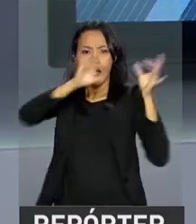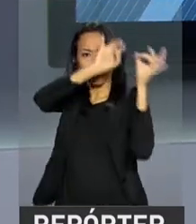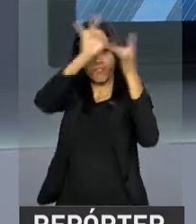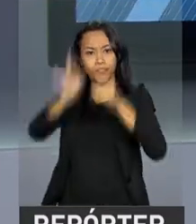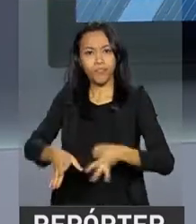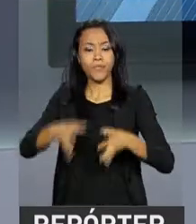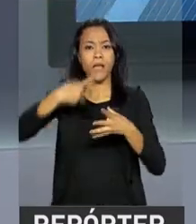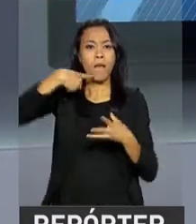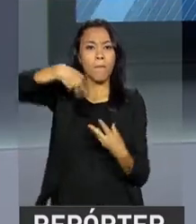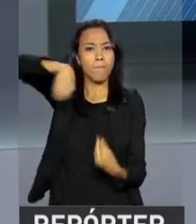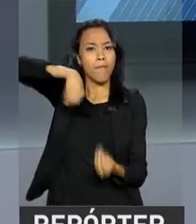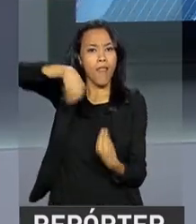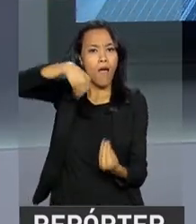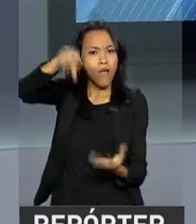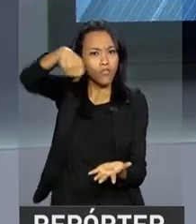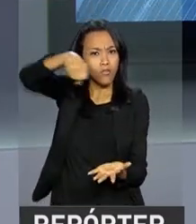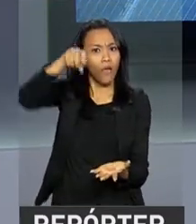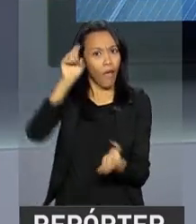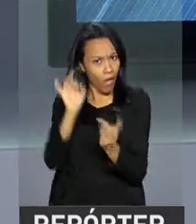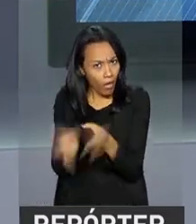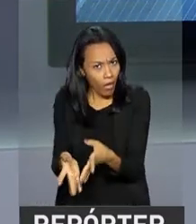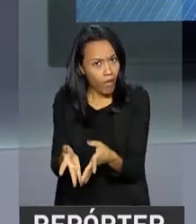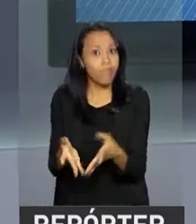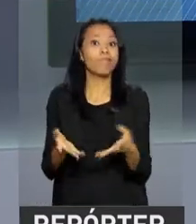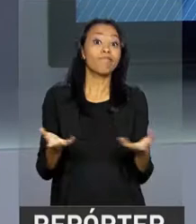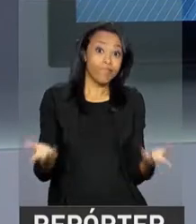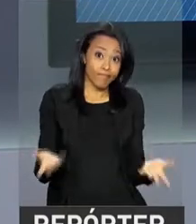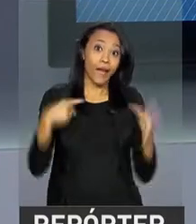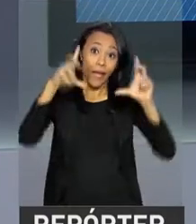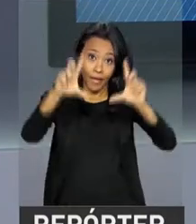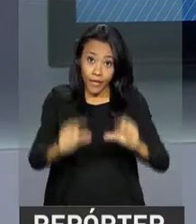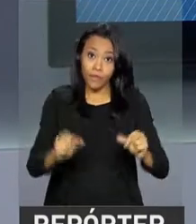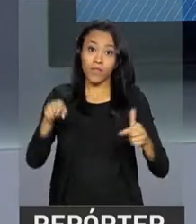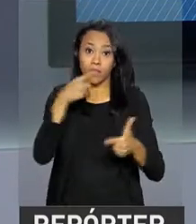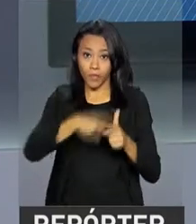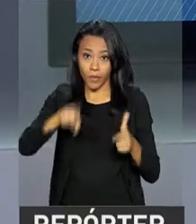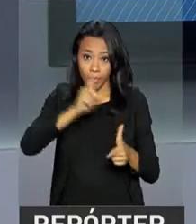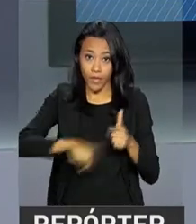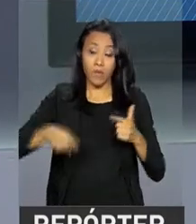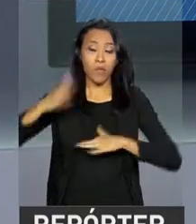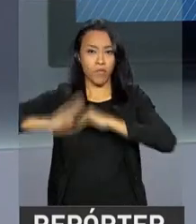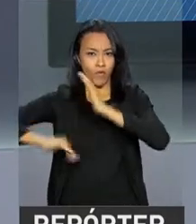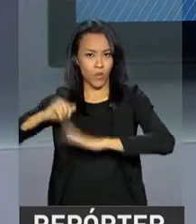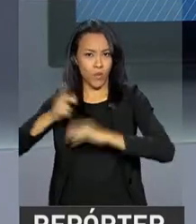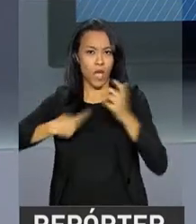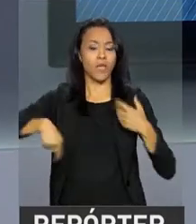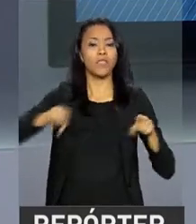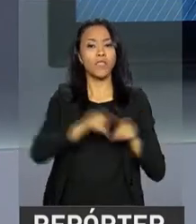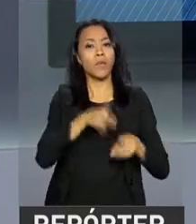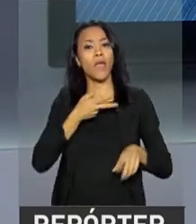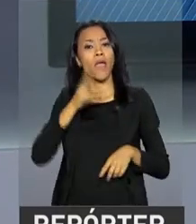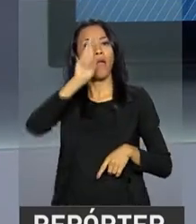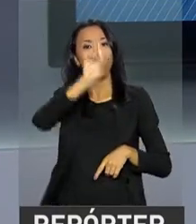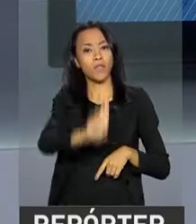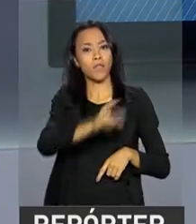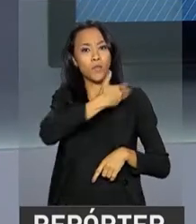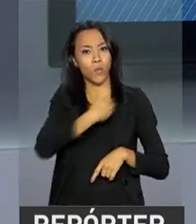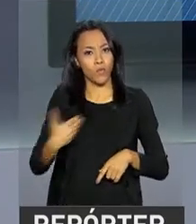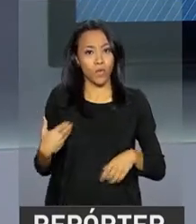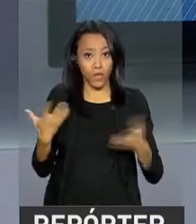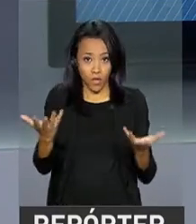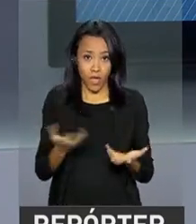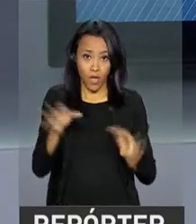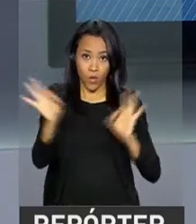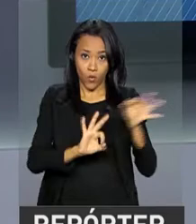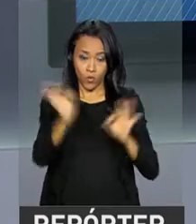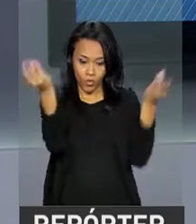plásticos e para criar soluções e reduzir este problema especialistas e representantes do governo querem construir um plano nacional de combate